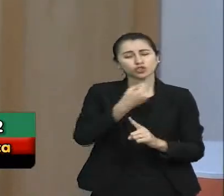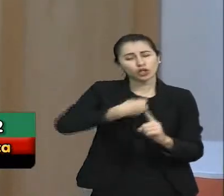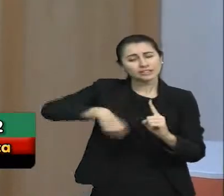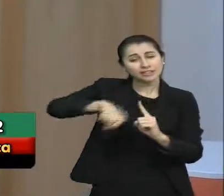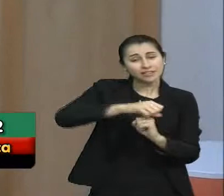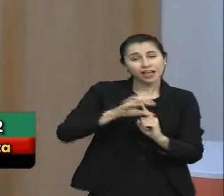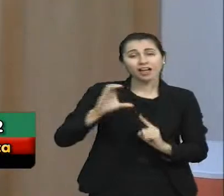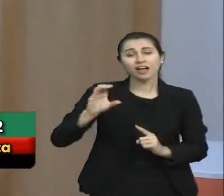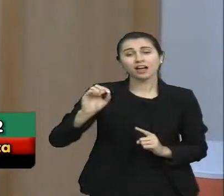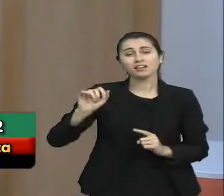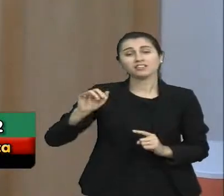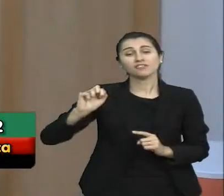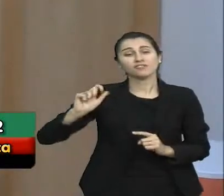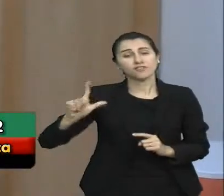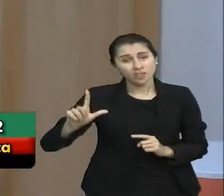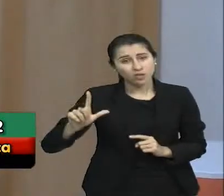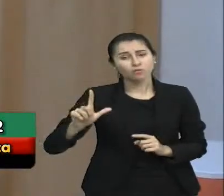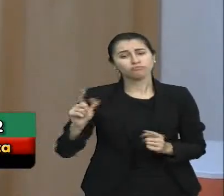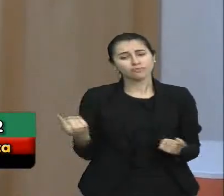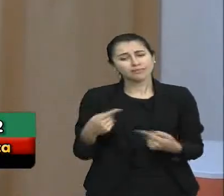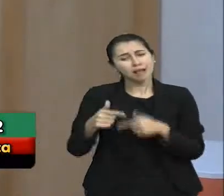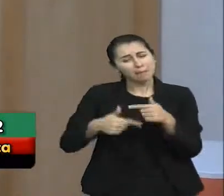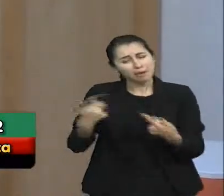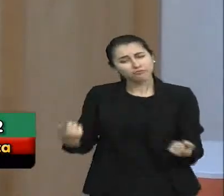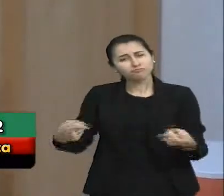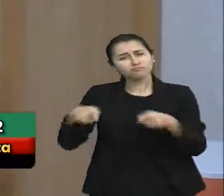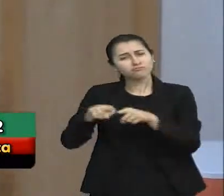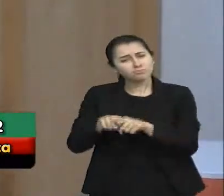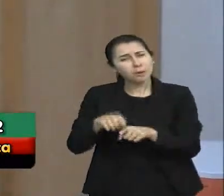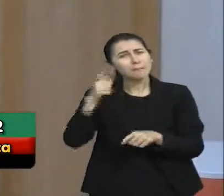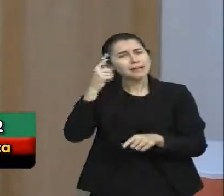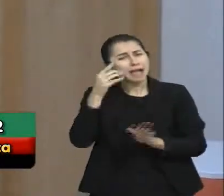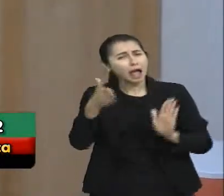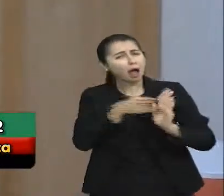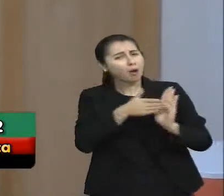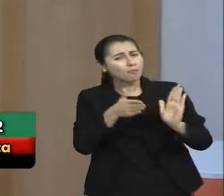tá? Trazendo proposta, trazendo as propostas,